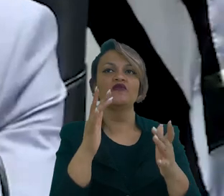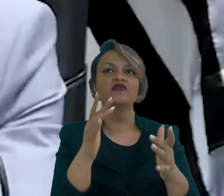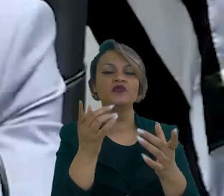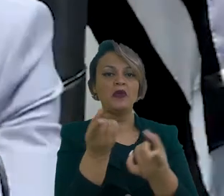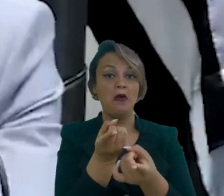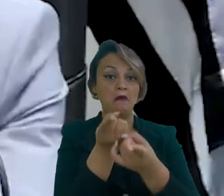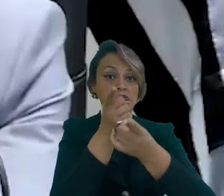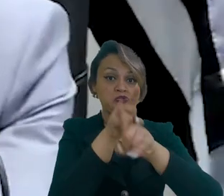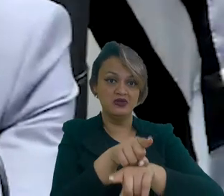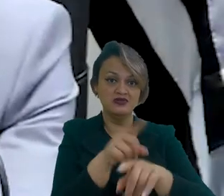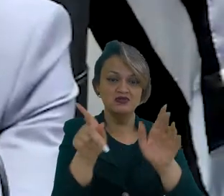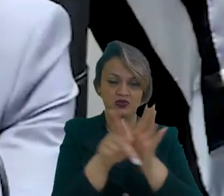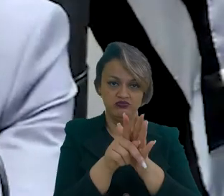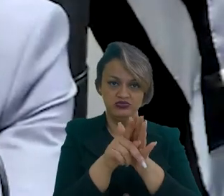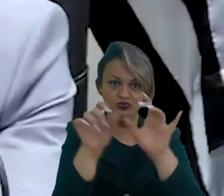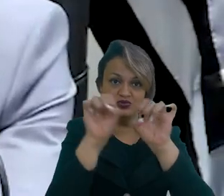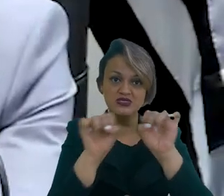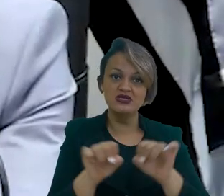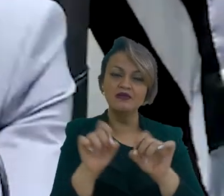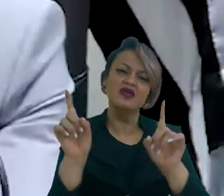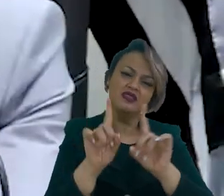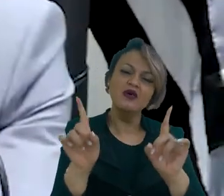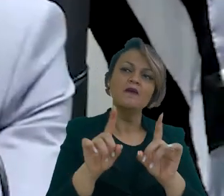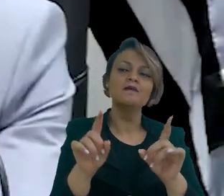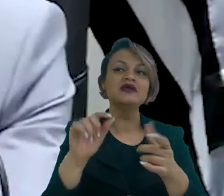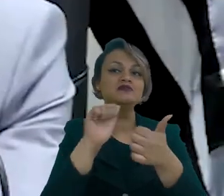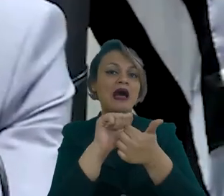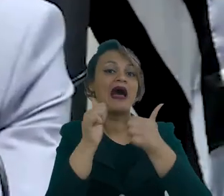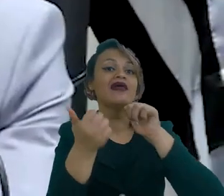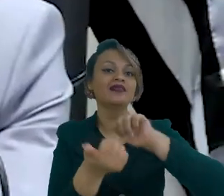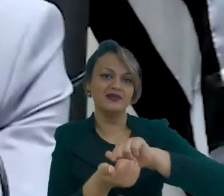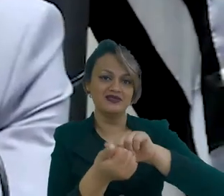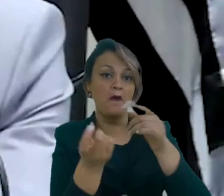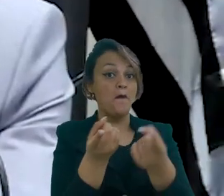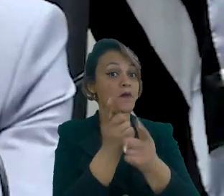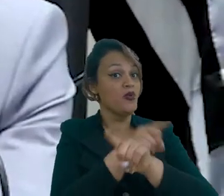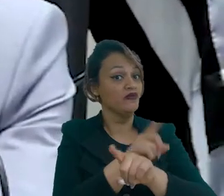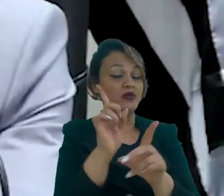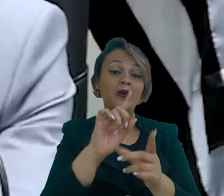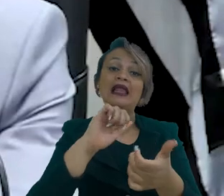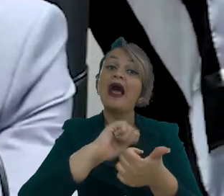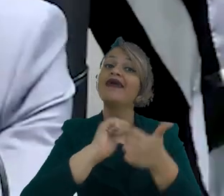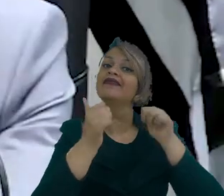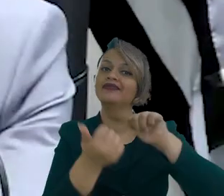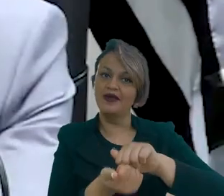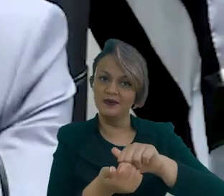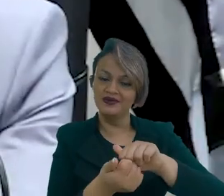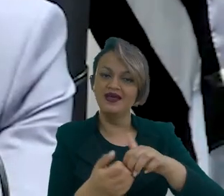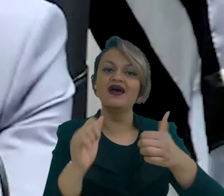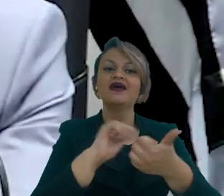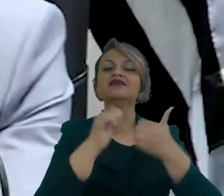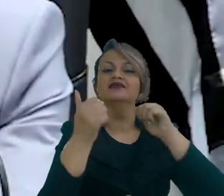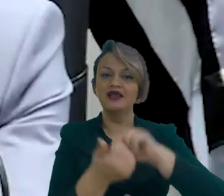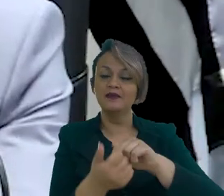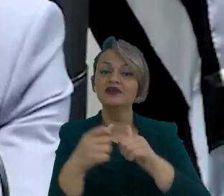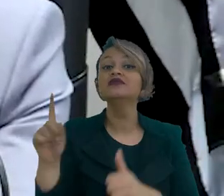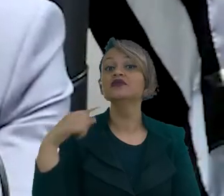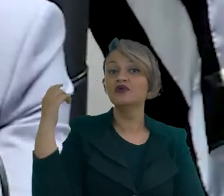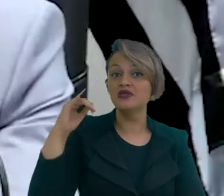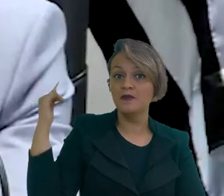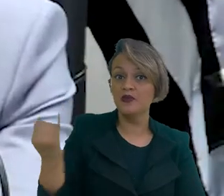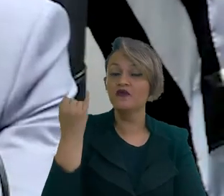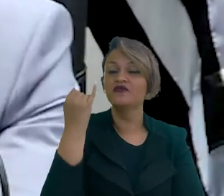provavelmente uma perversão do sistema mas uma certa flexibilização nessa hierarquia de fontes e que é